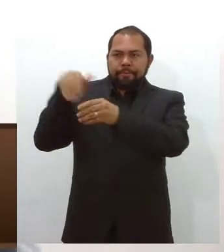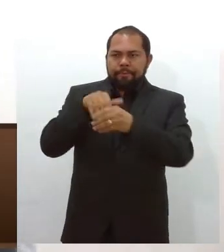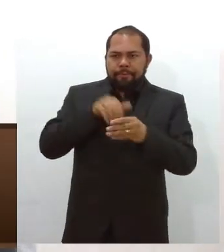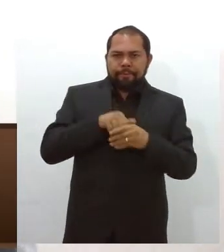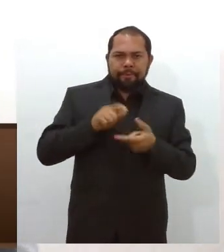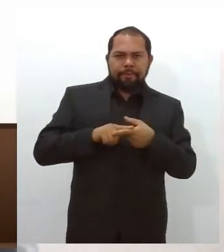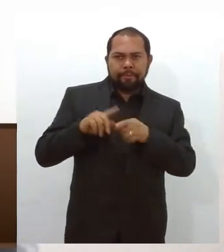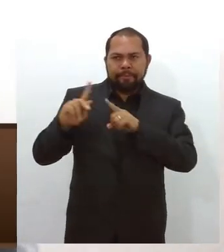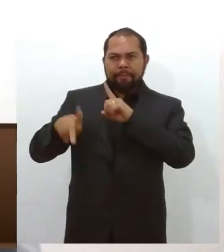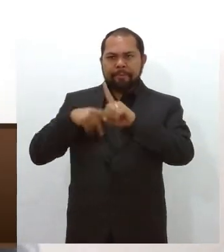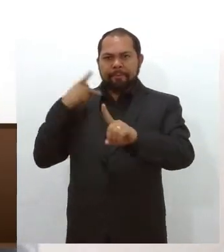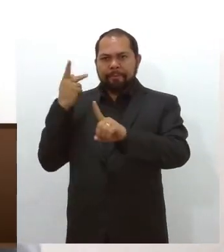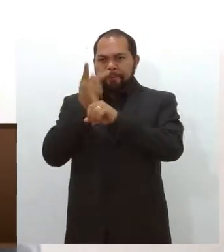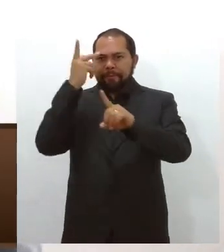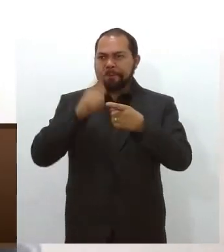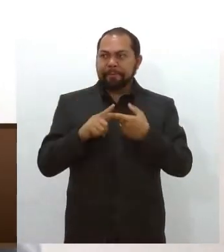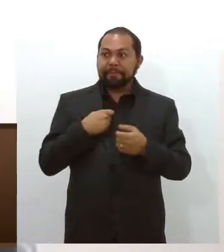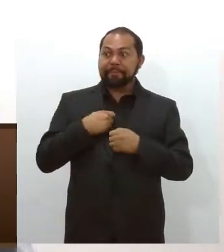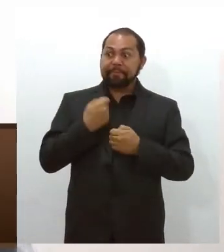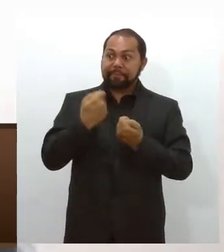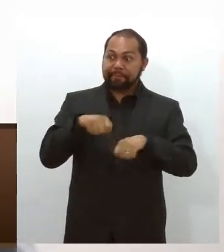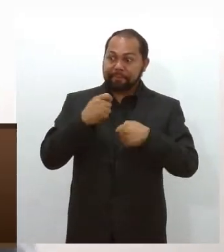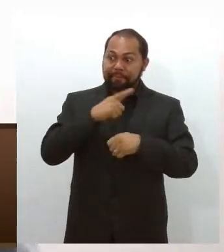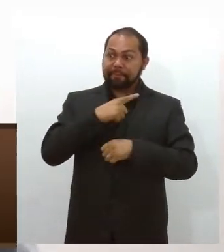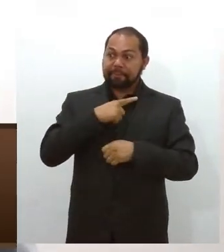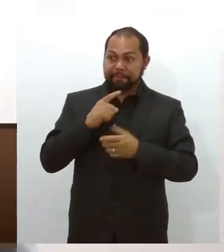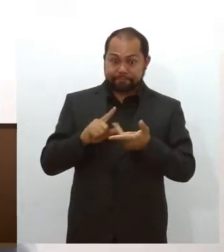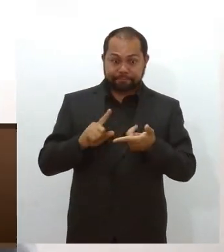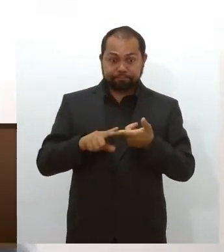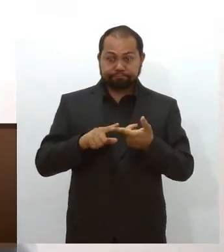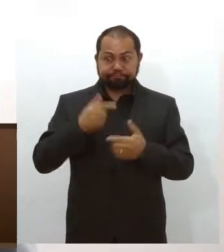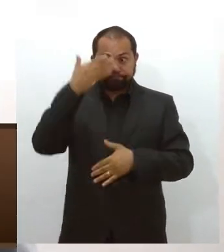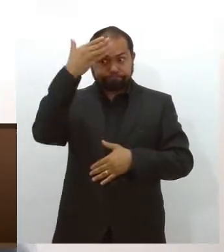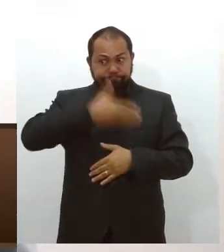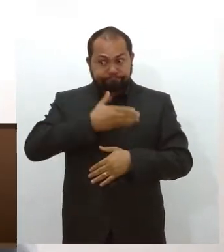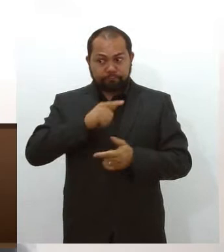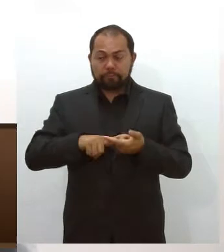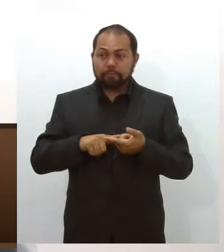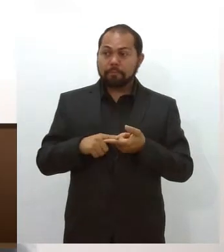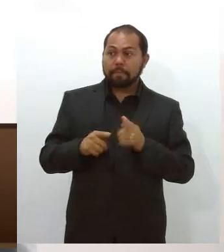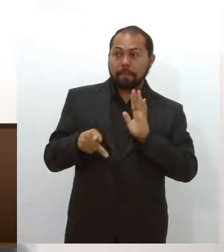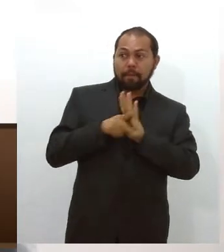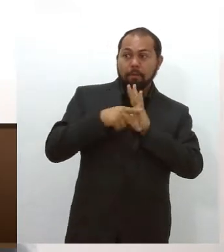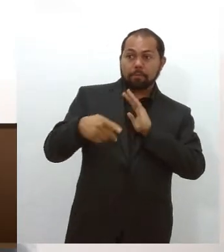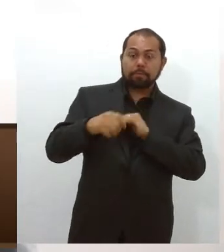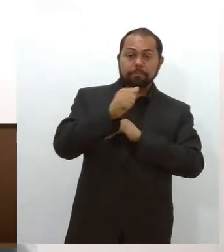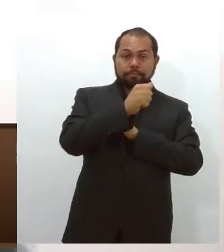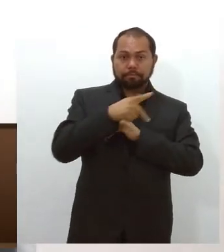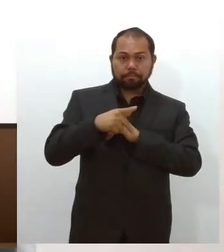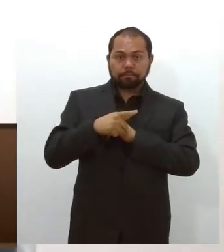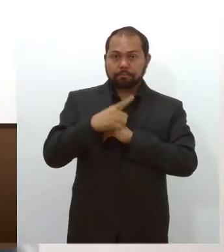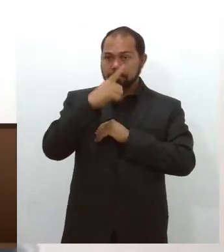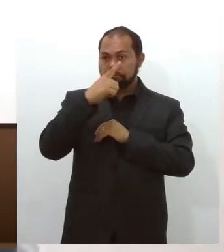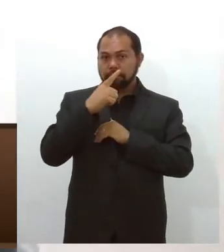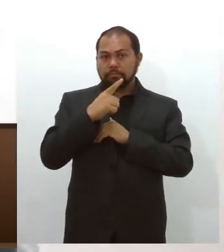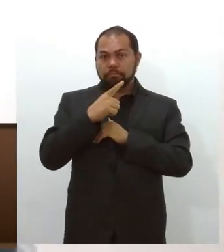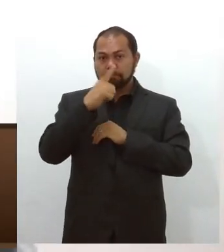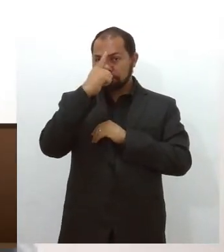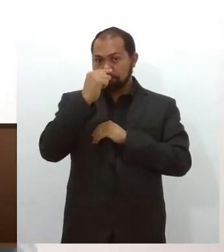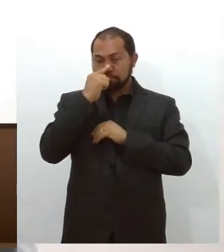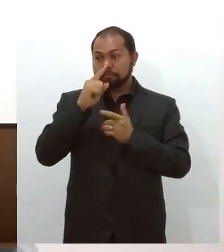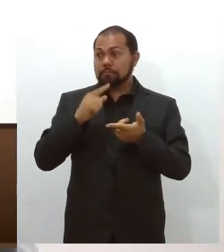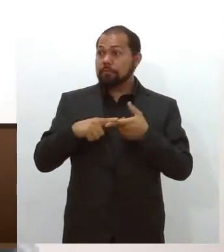com provas, né? O próprio Pardal, ele permite que vídeo ou foto, e